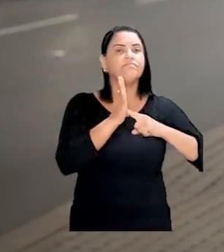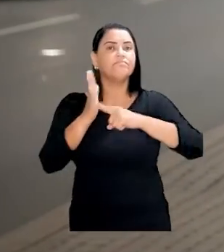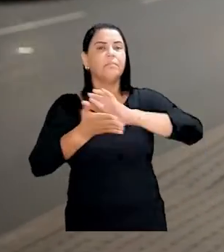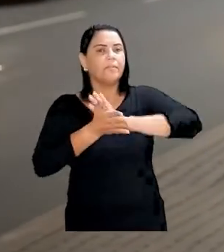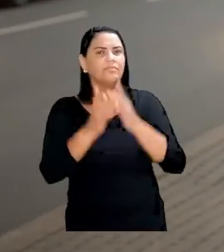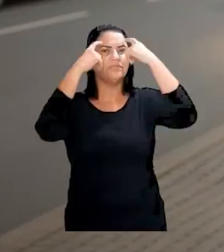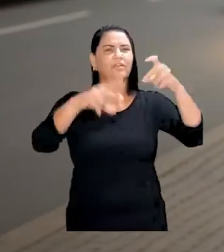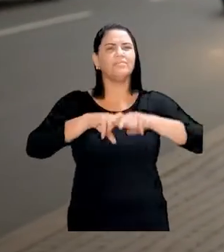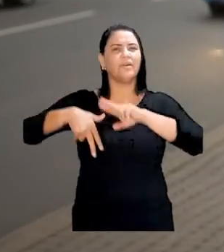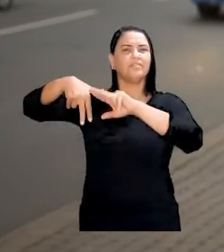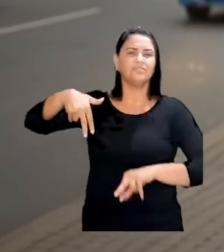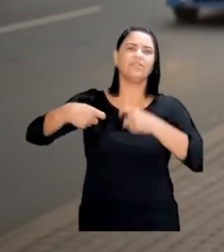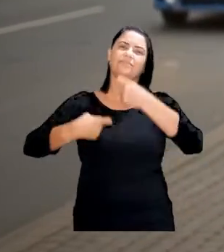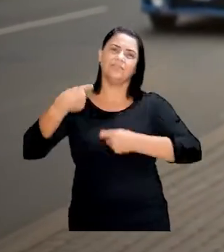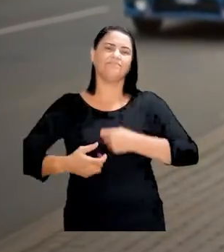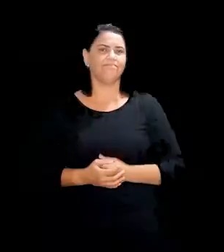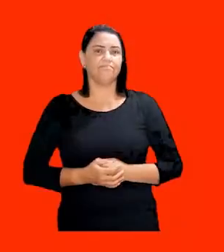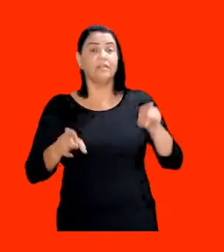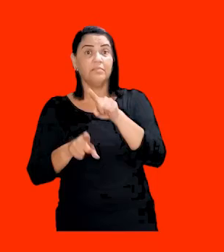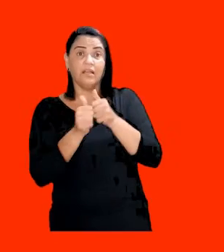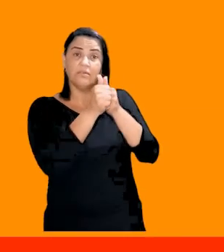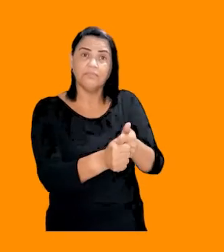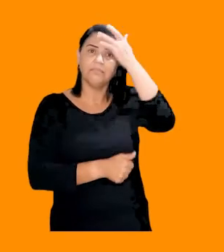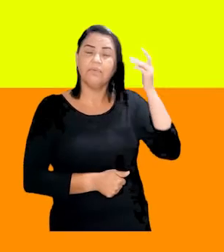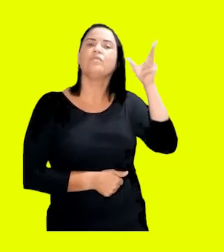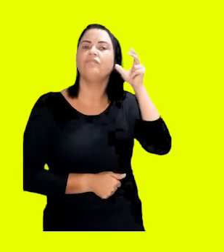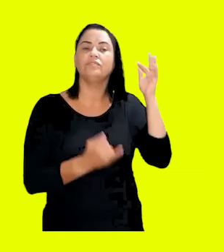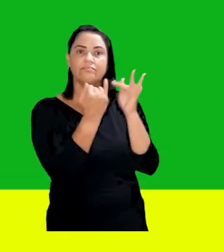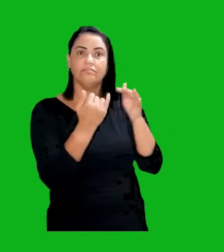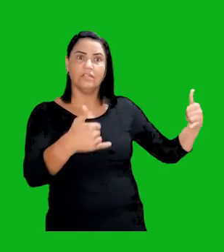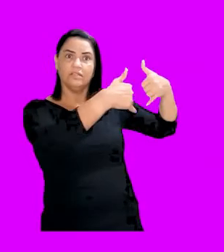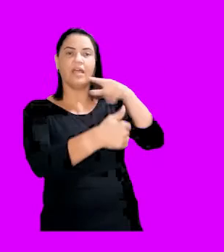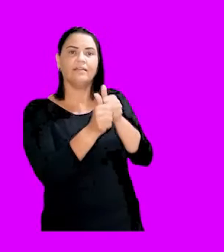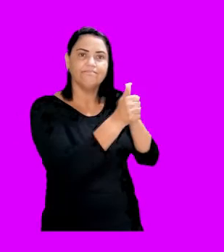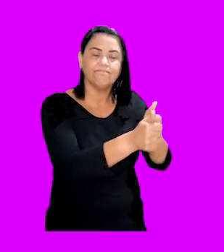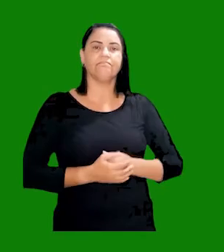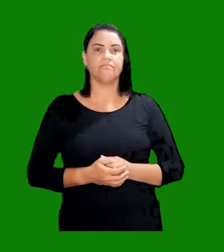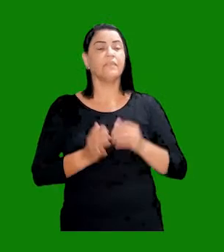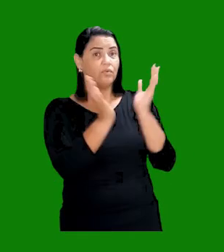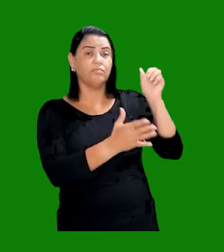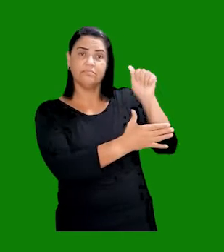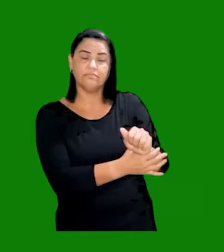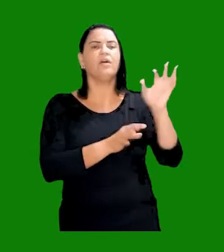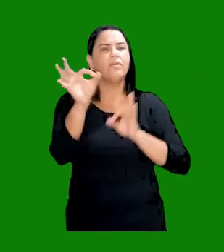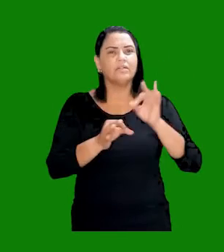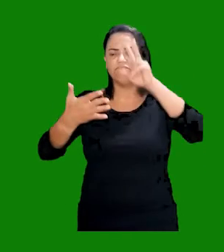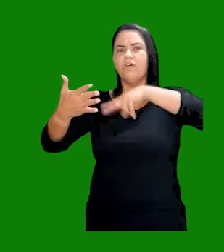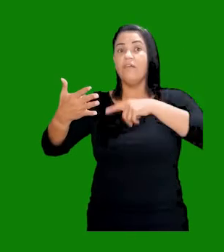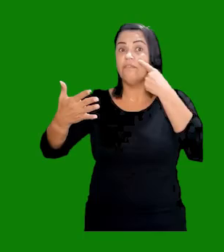de denúncias de violência de gênero e sexualidade e acompanhar denúncias realizadas na ouvidoria do IFES, assessorar